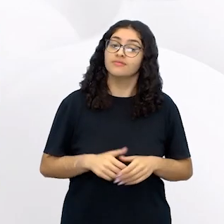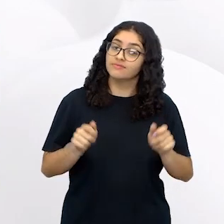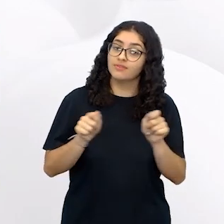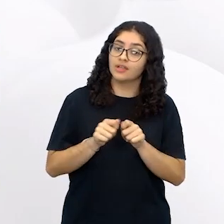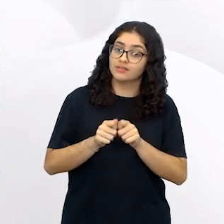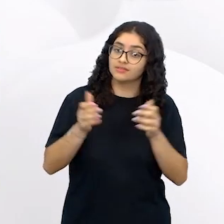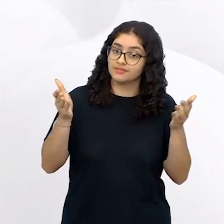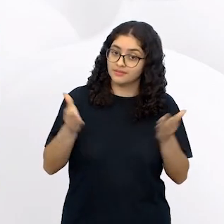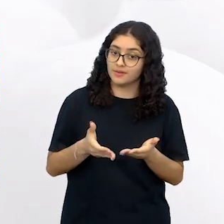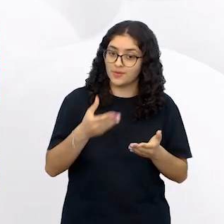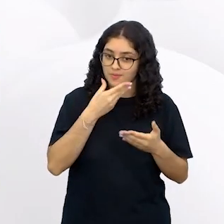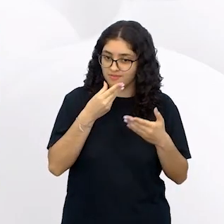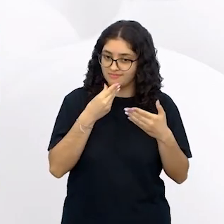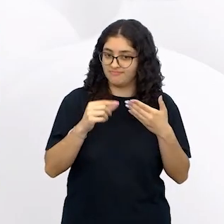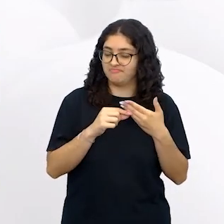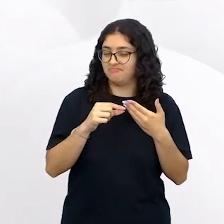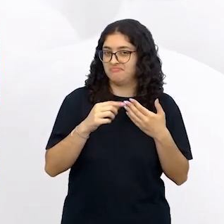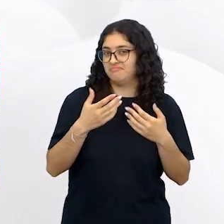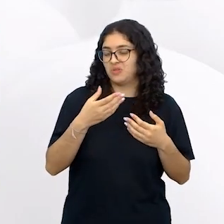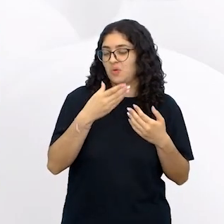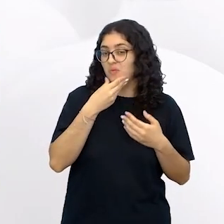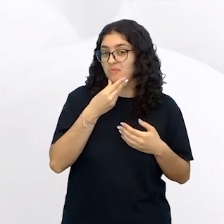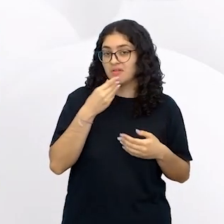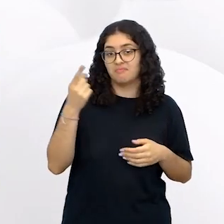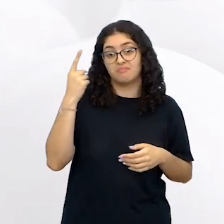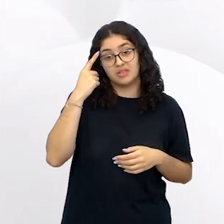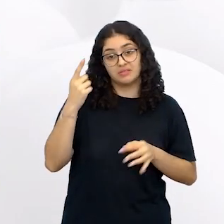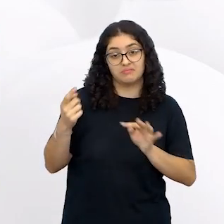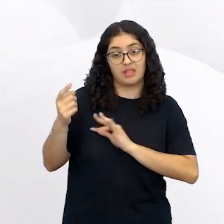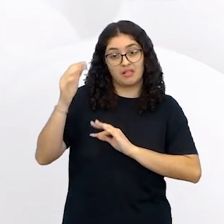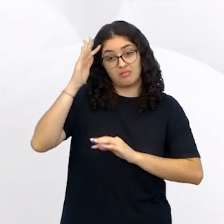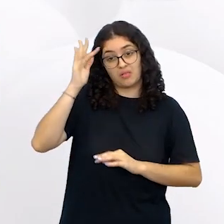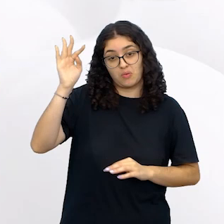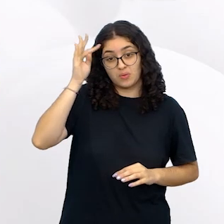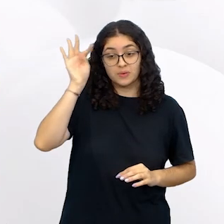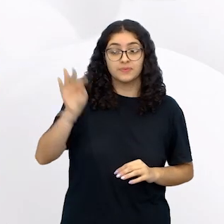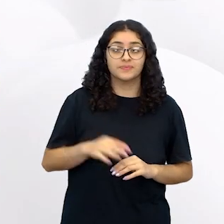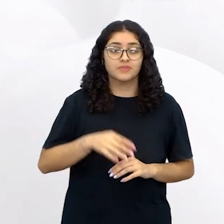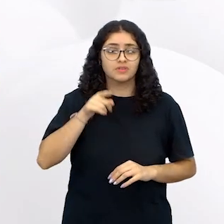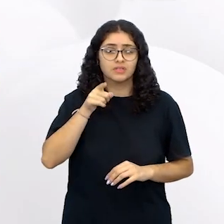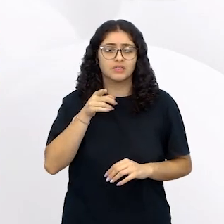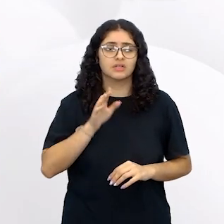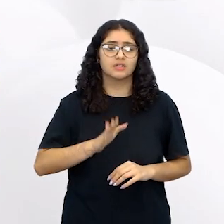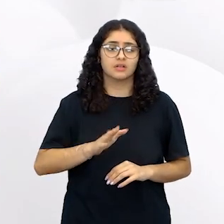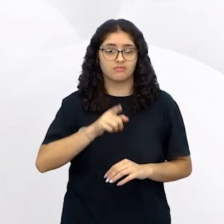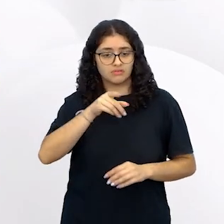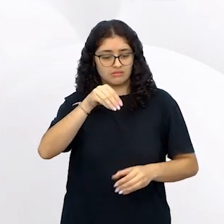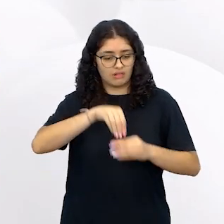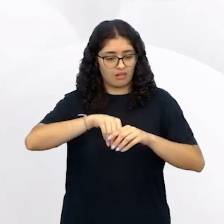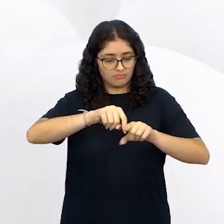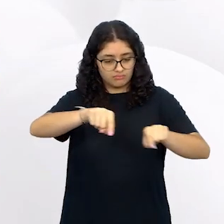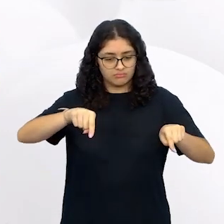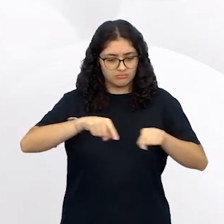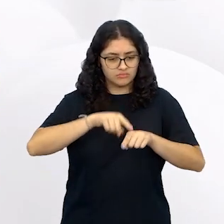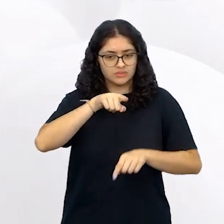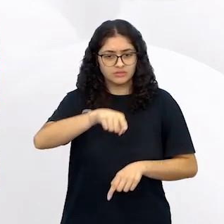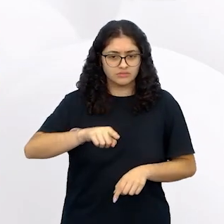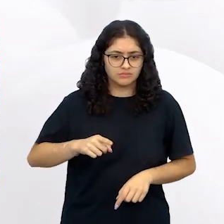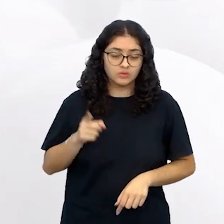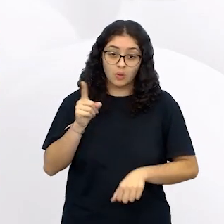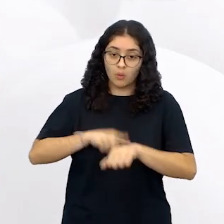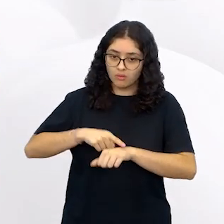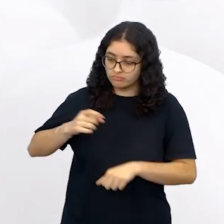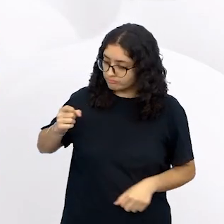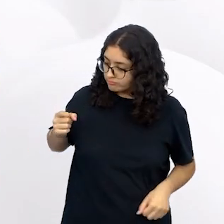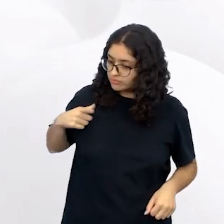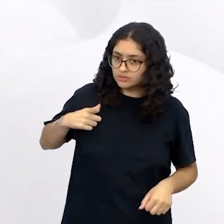Agora, do Doug Lemov, que consiste no seguinte, você já chegar na sala de aula, imediatamente, assim, no início